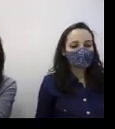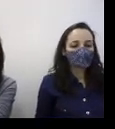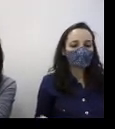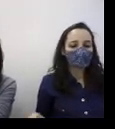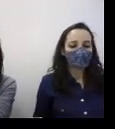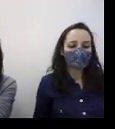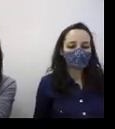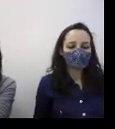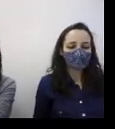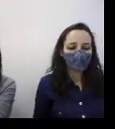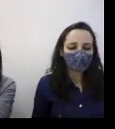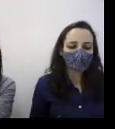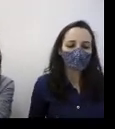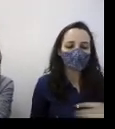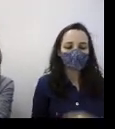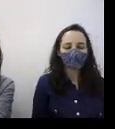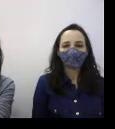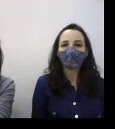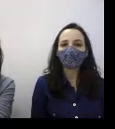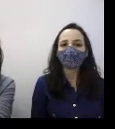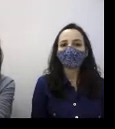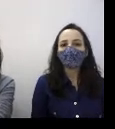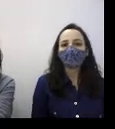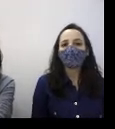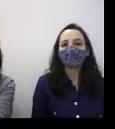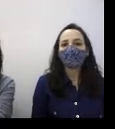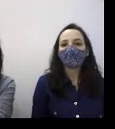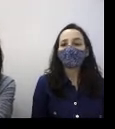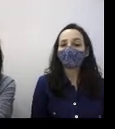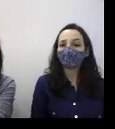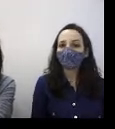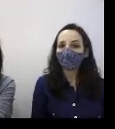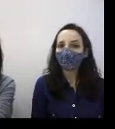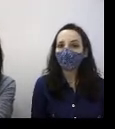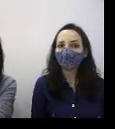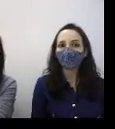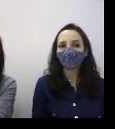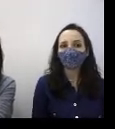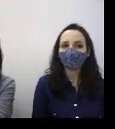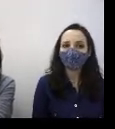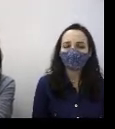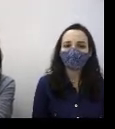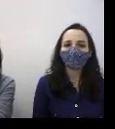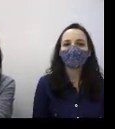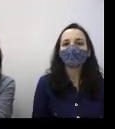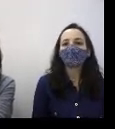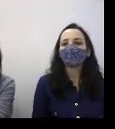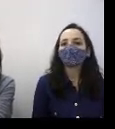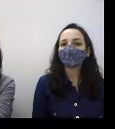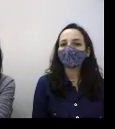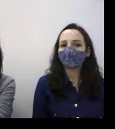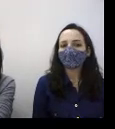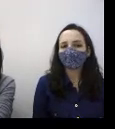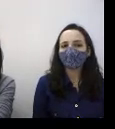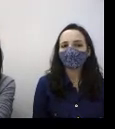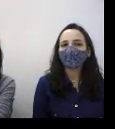E aqui a gente trouxe especificamente alguns sintomas em relação às emoções, né? Então, o